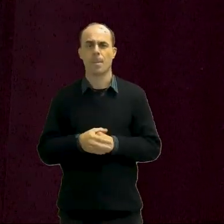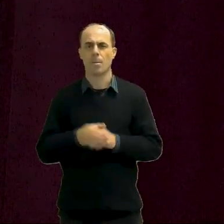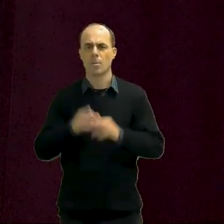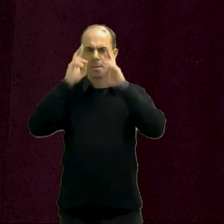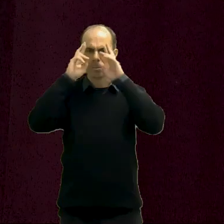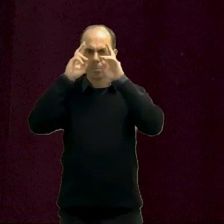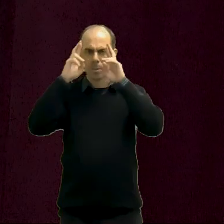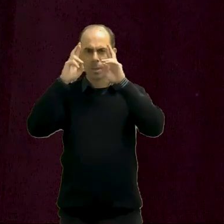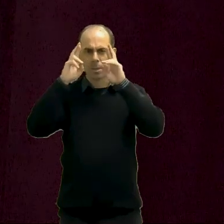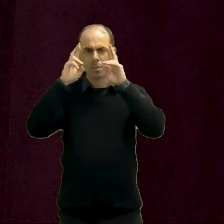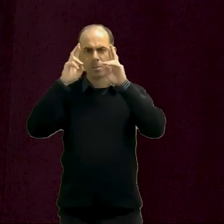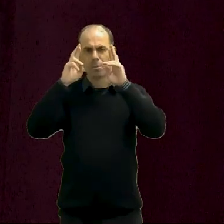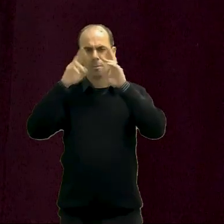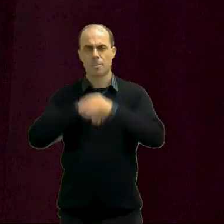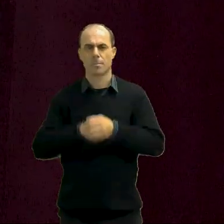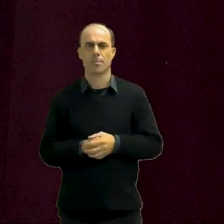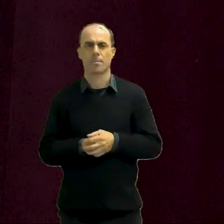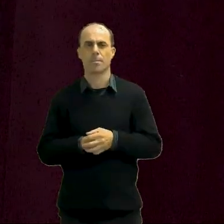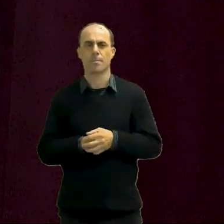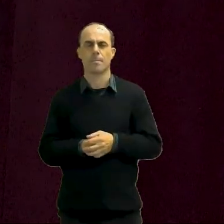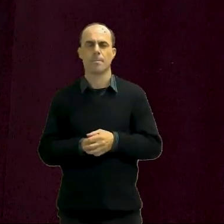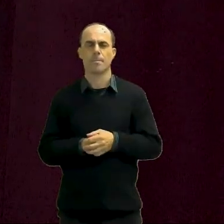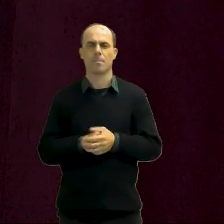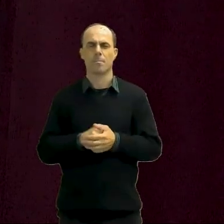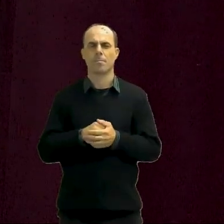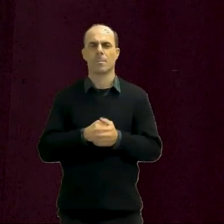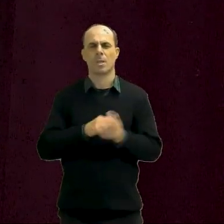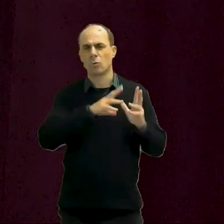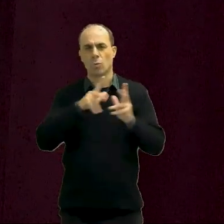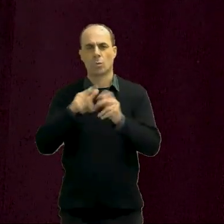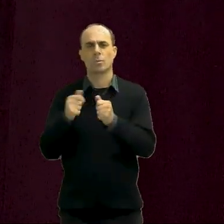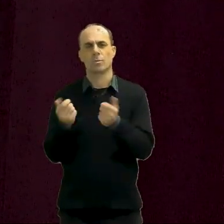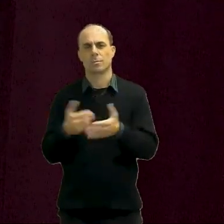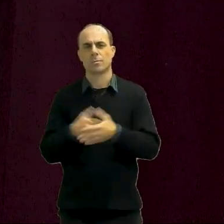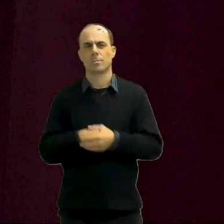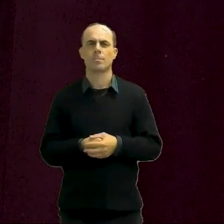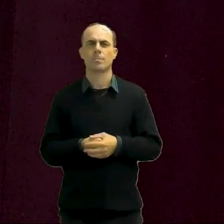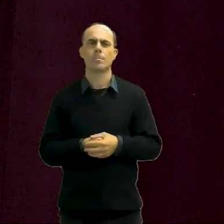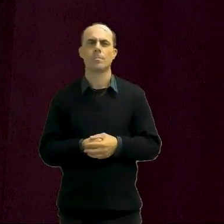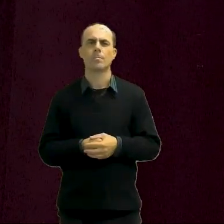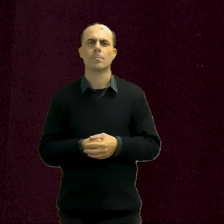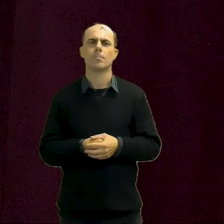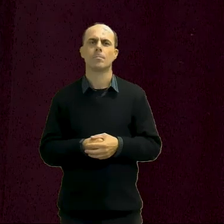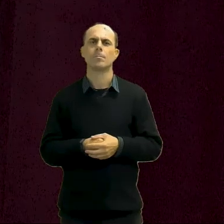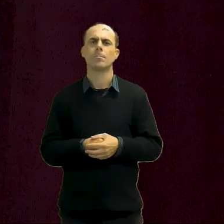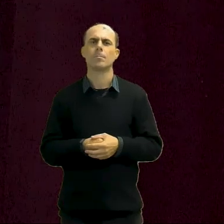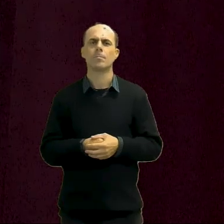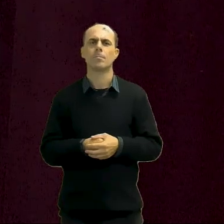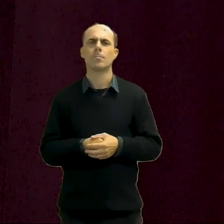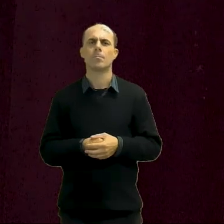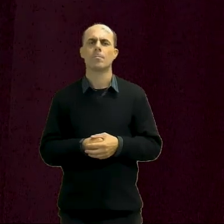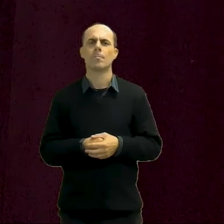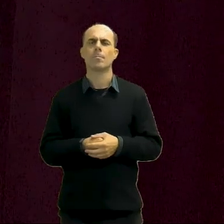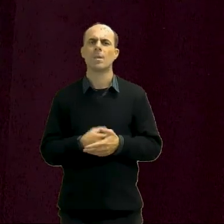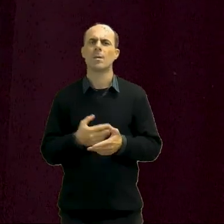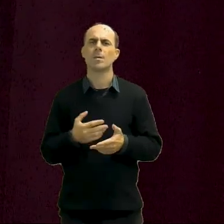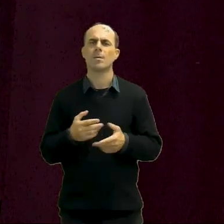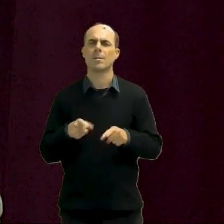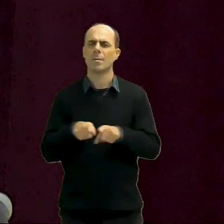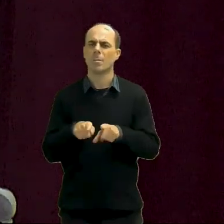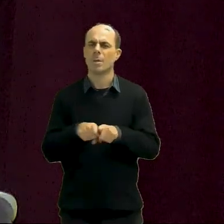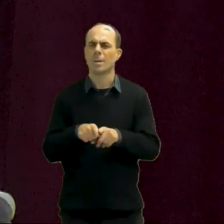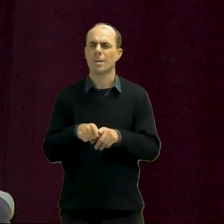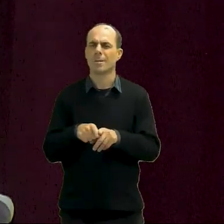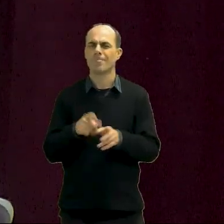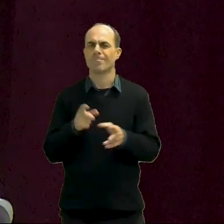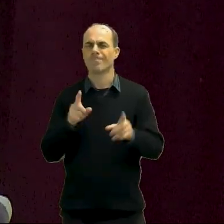a à a todas as pessoas né e e e sobre a fraude e